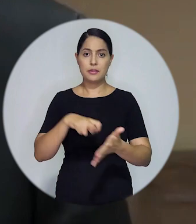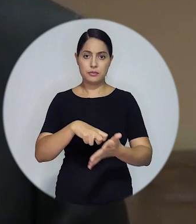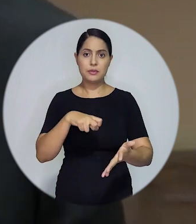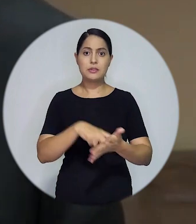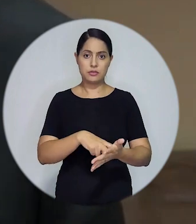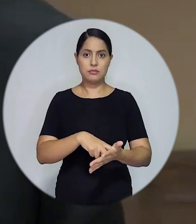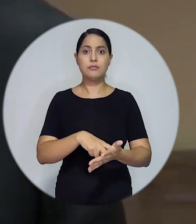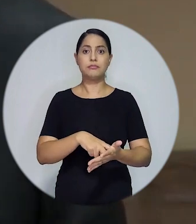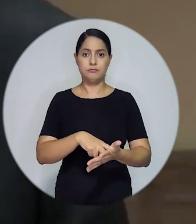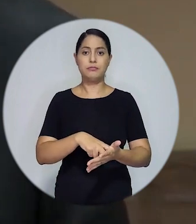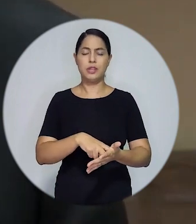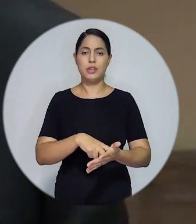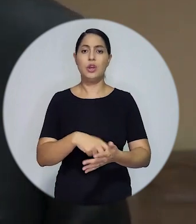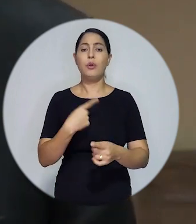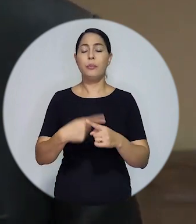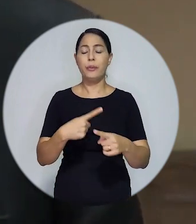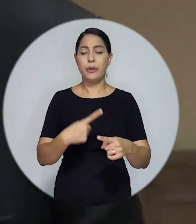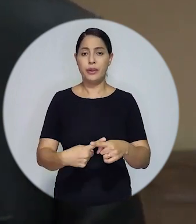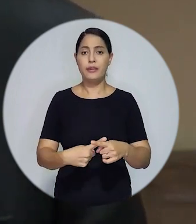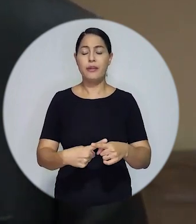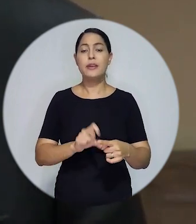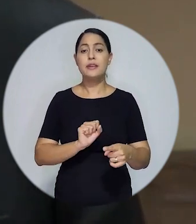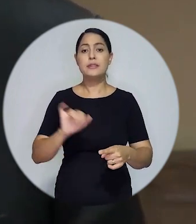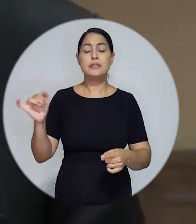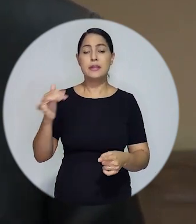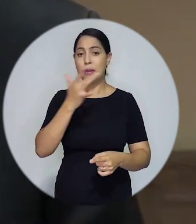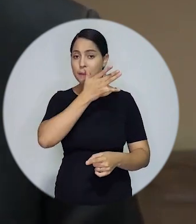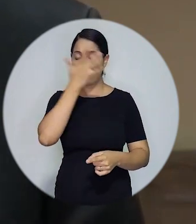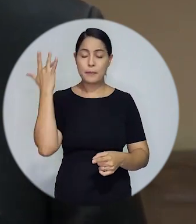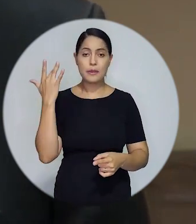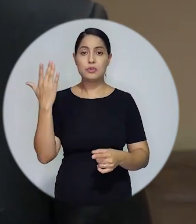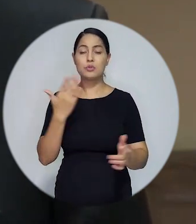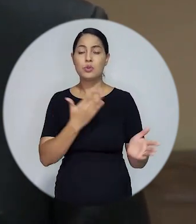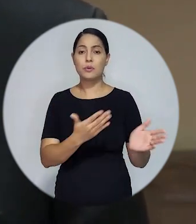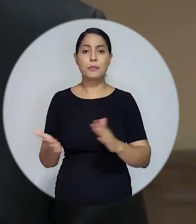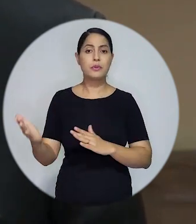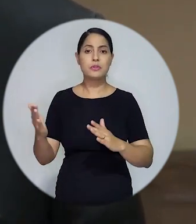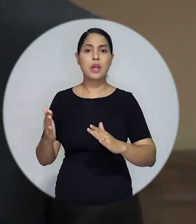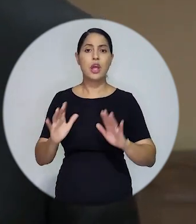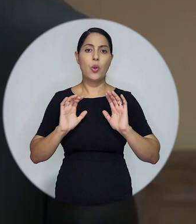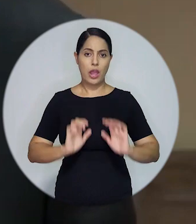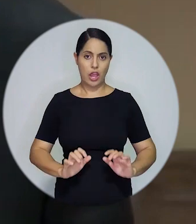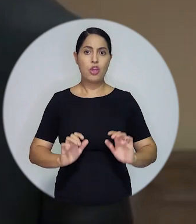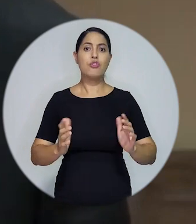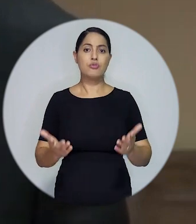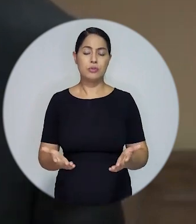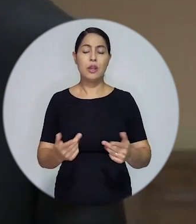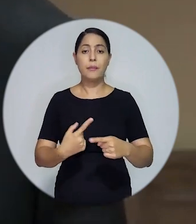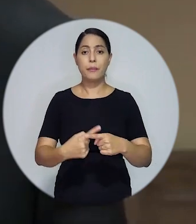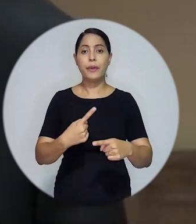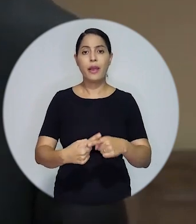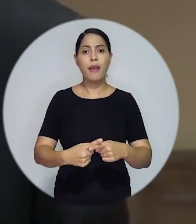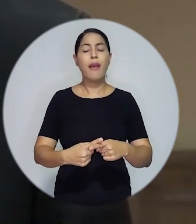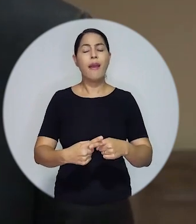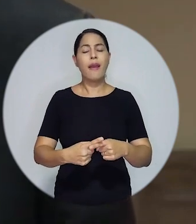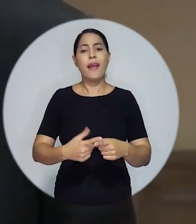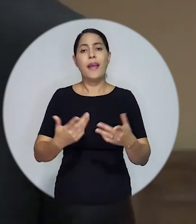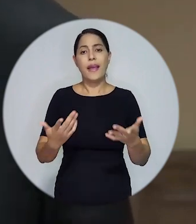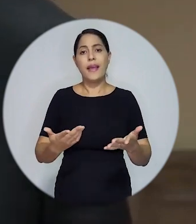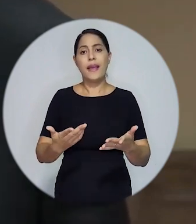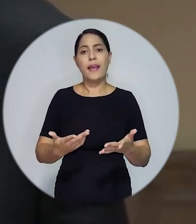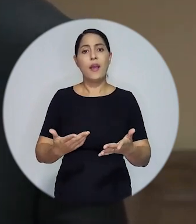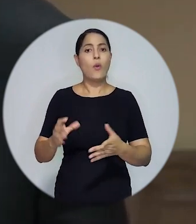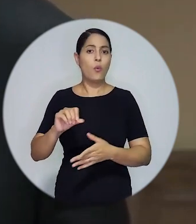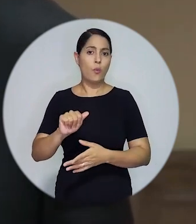ético-administrativo para que possam aqueles que forem após o processo ético dentro do